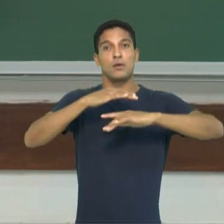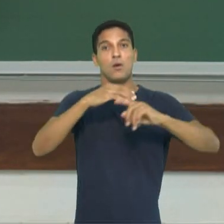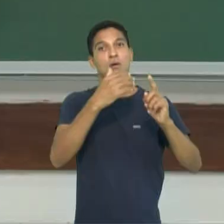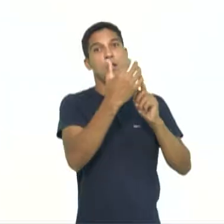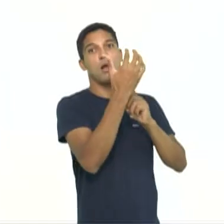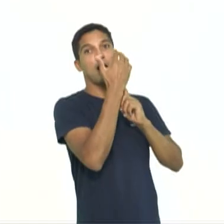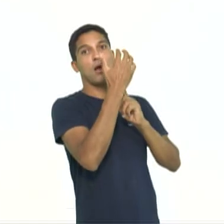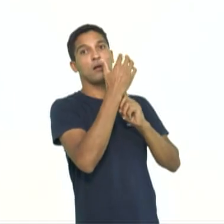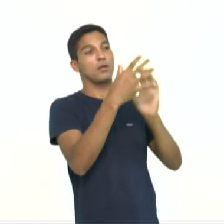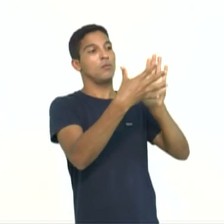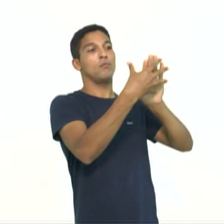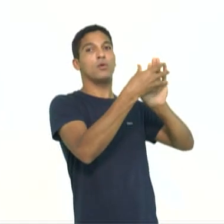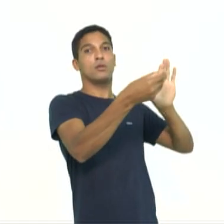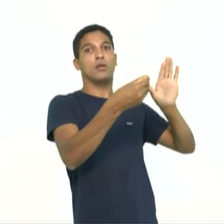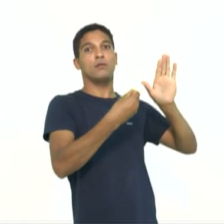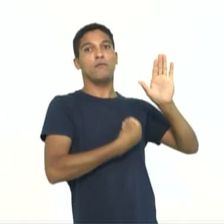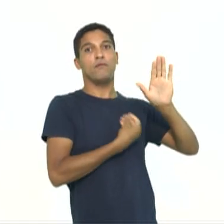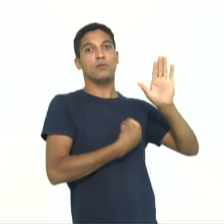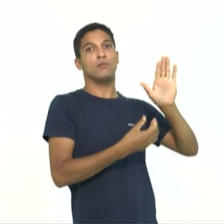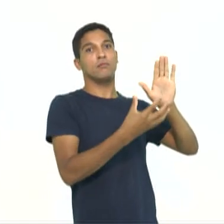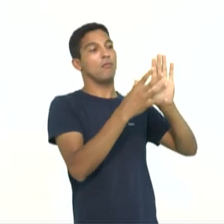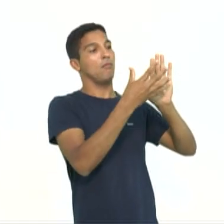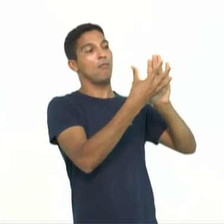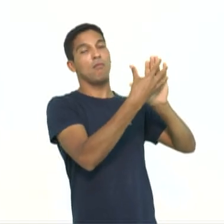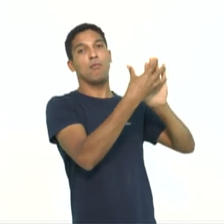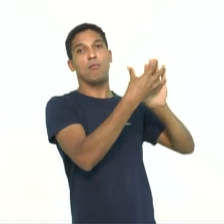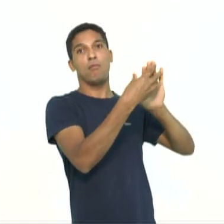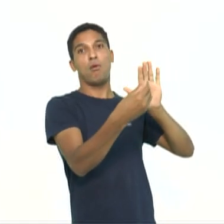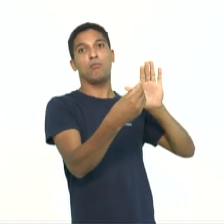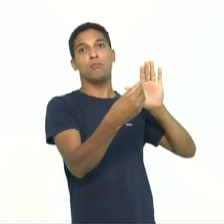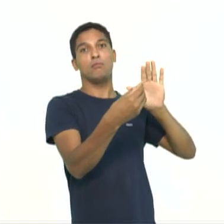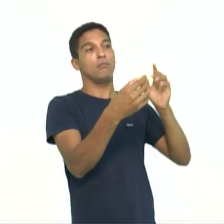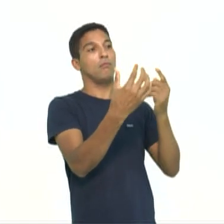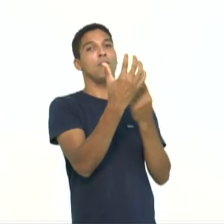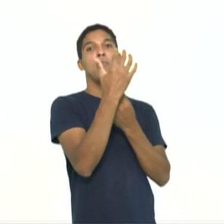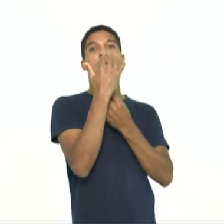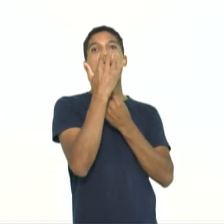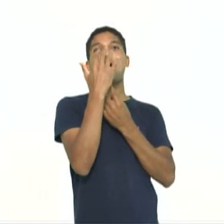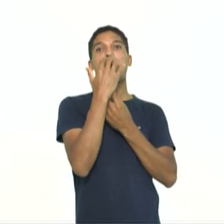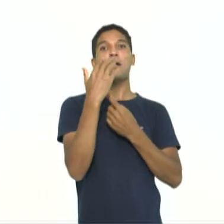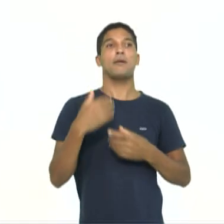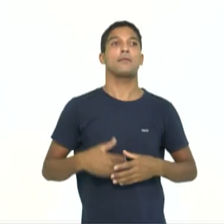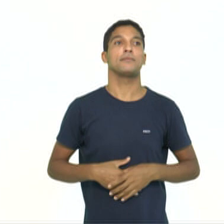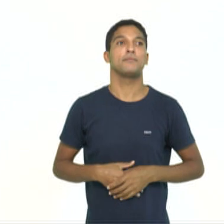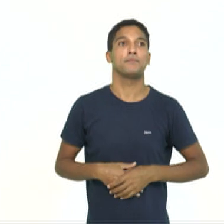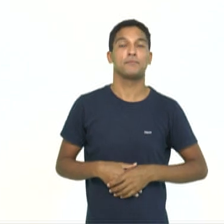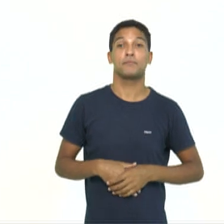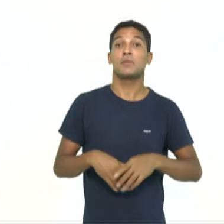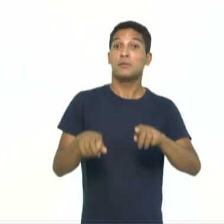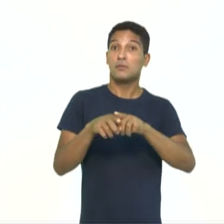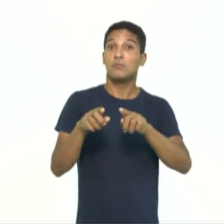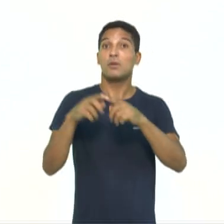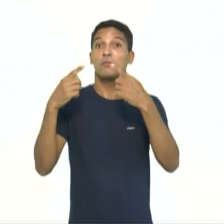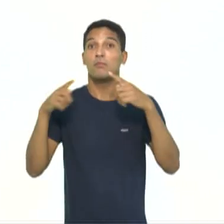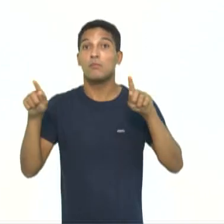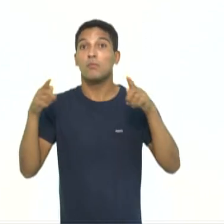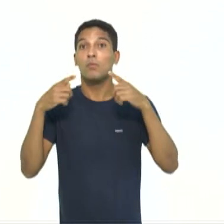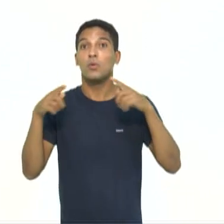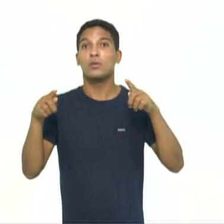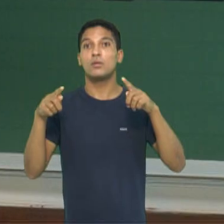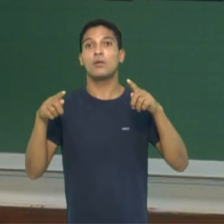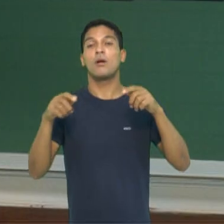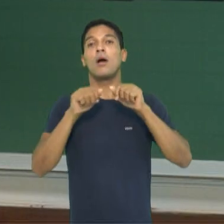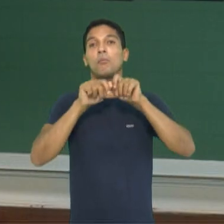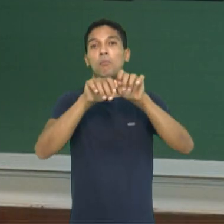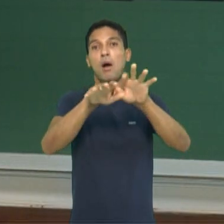Na música nós também temos esse dilema, né, da indústria cultural. Muitas vezes, a maioria da música que circula na indústria